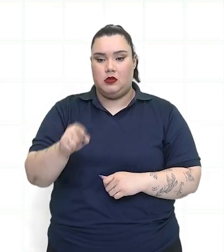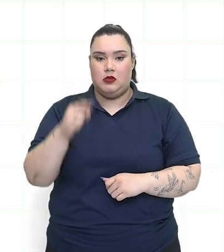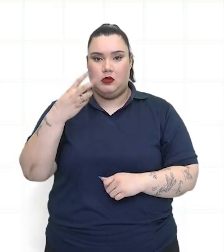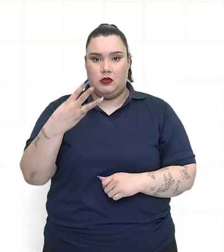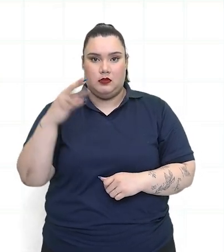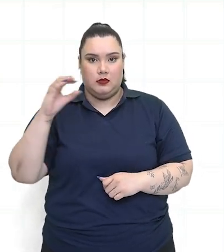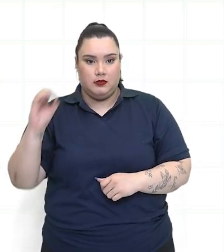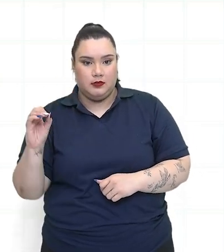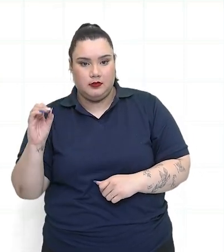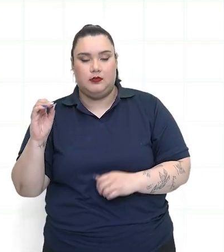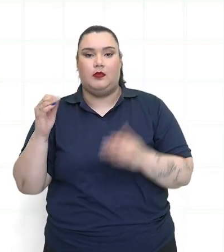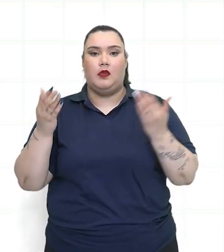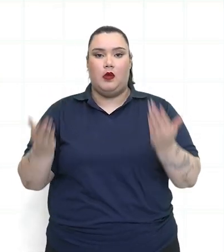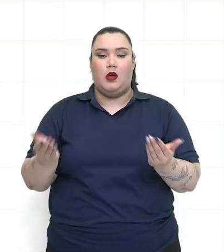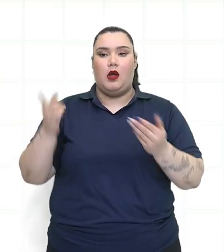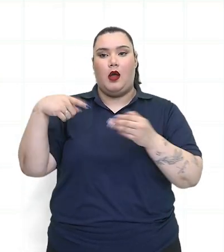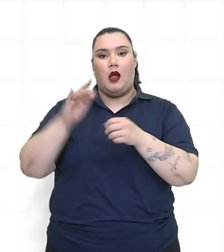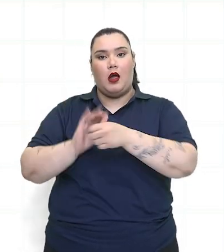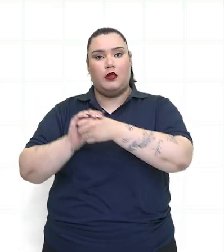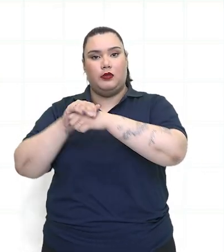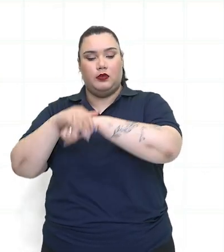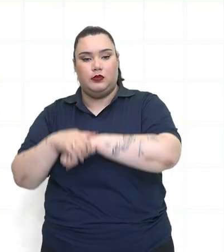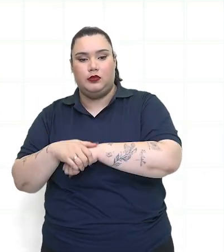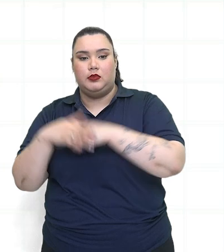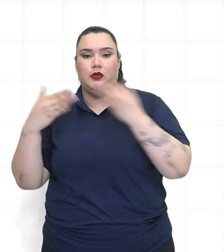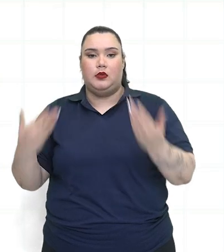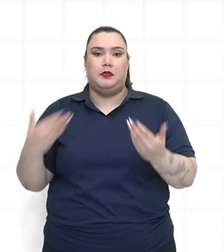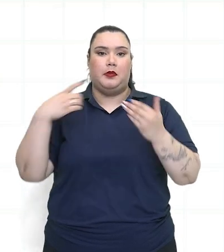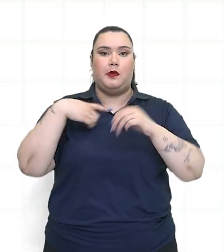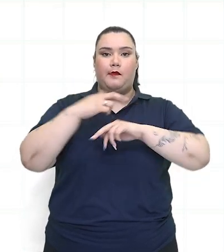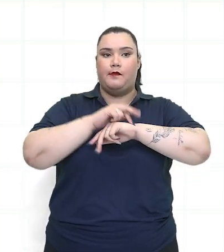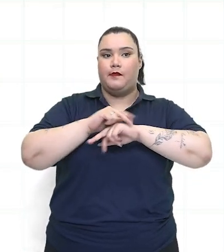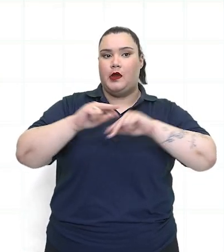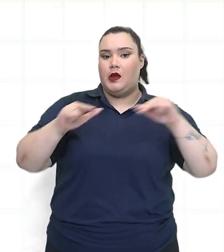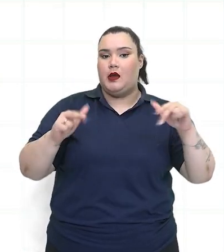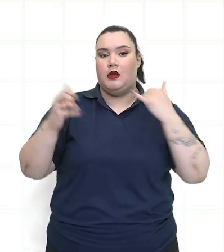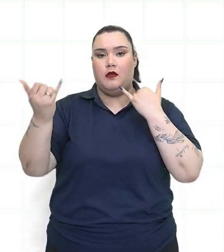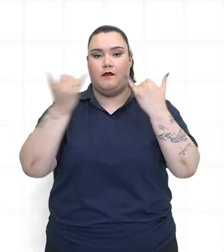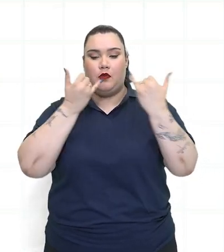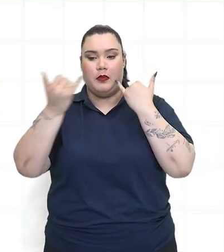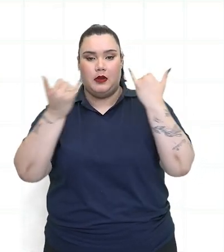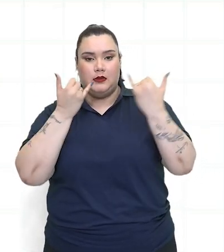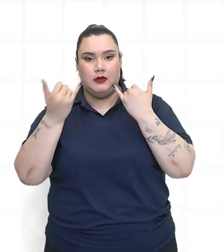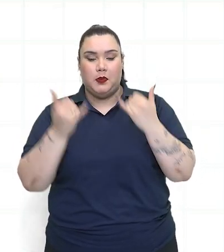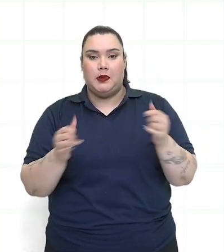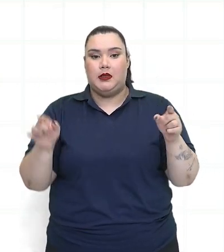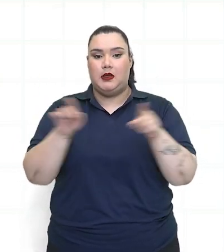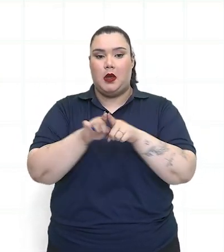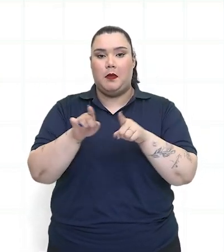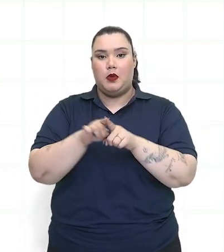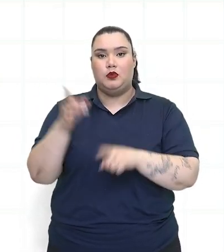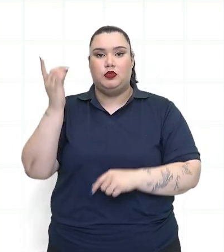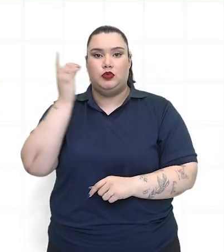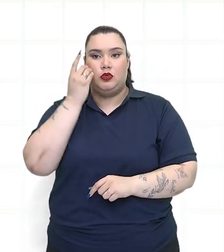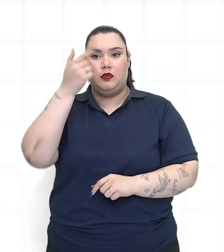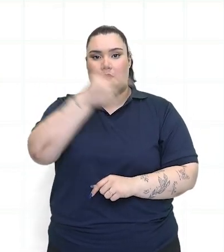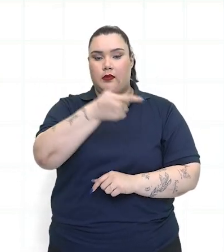23h30. 23h30 é à noite. Eu tenho várias informações, inclusive a data, que é o